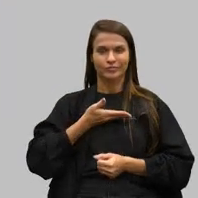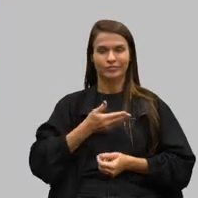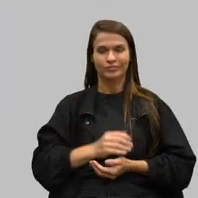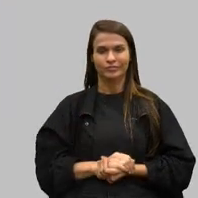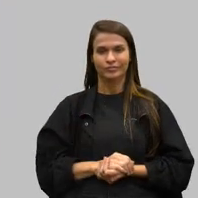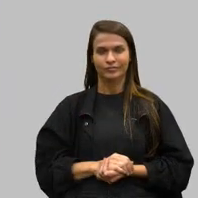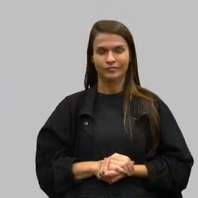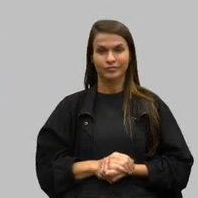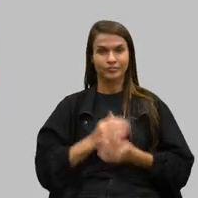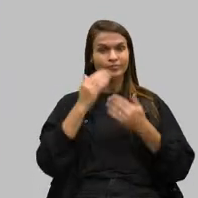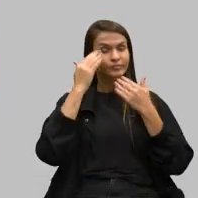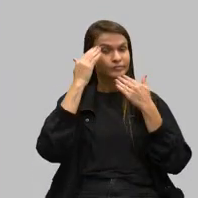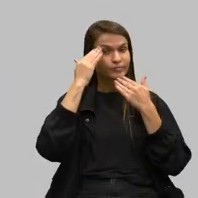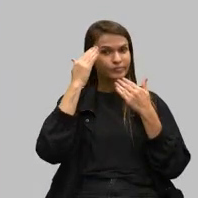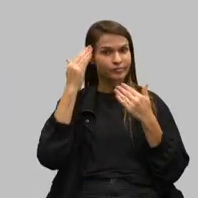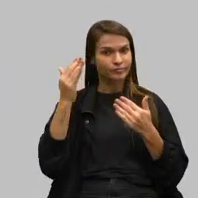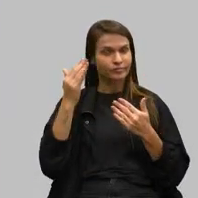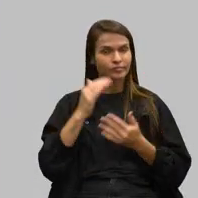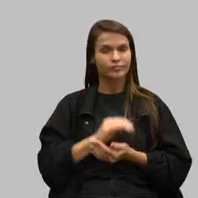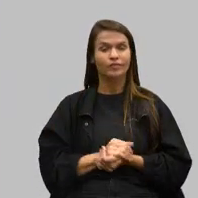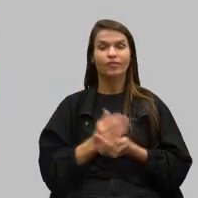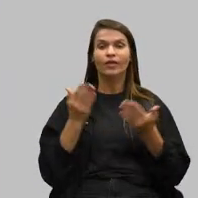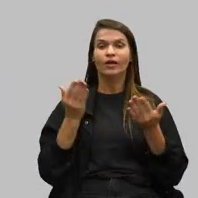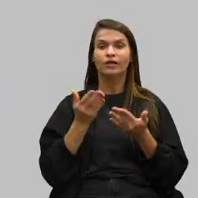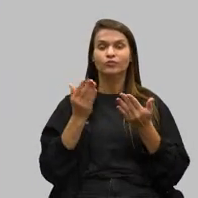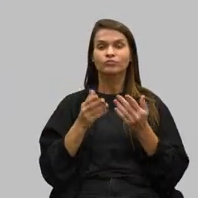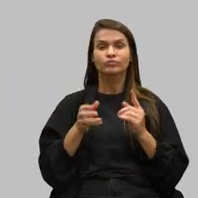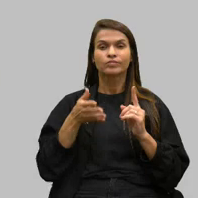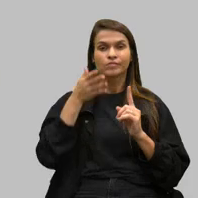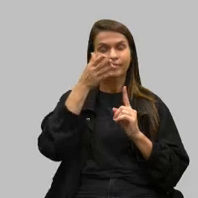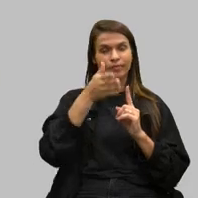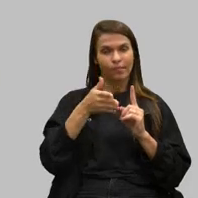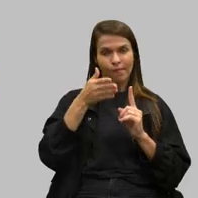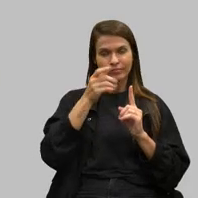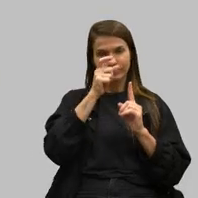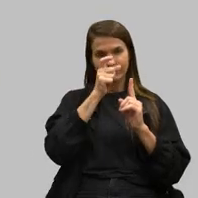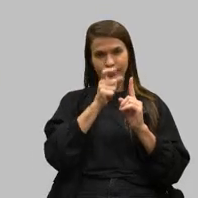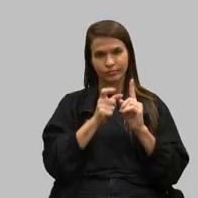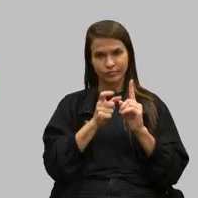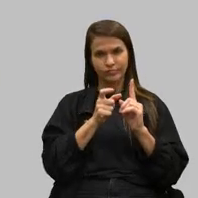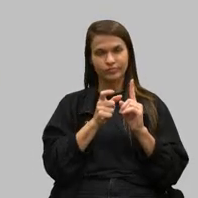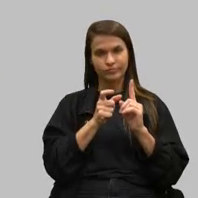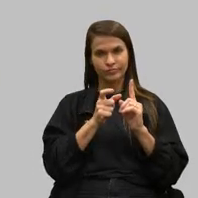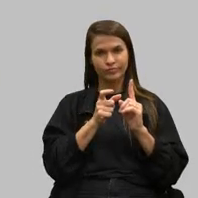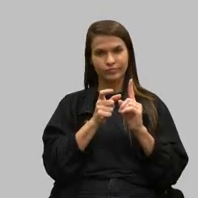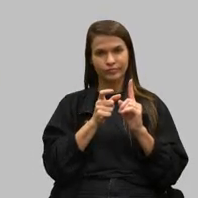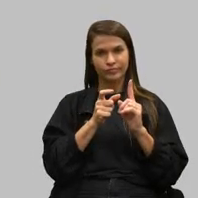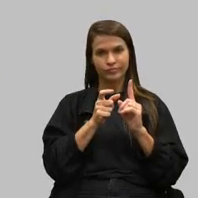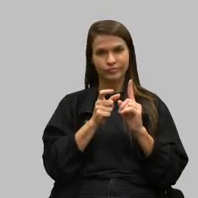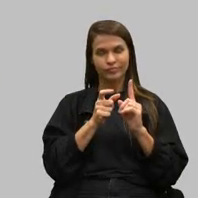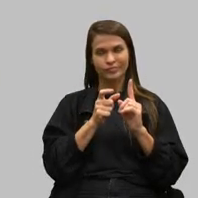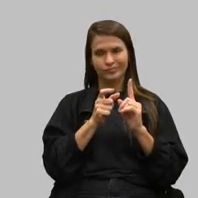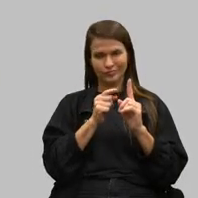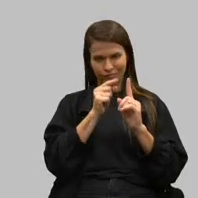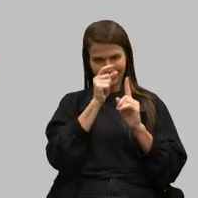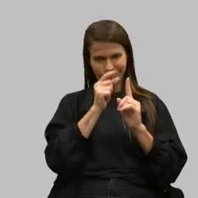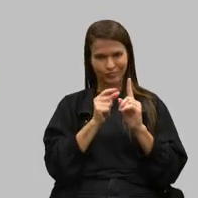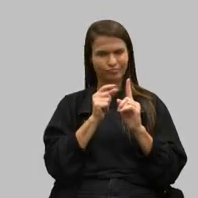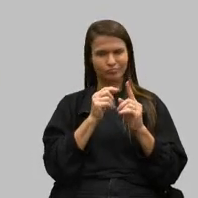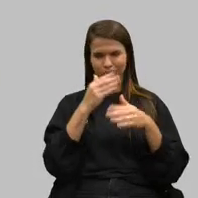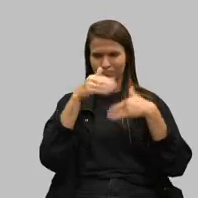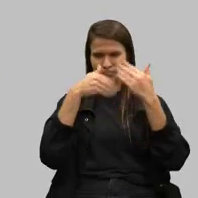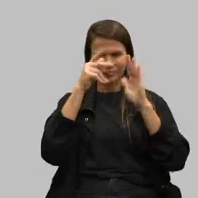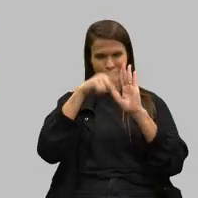Obrigado. Vamos agora passar a palavra para a vice-recordista de projetos aqui